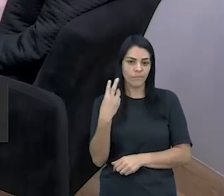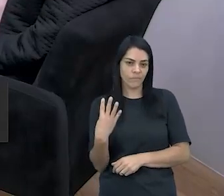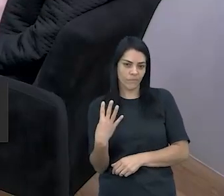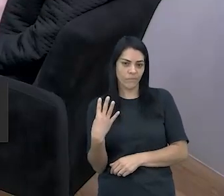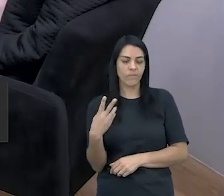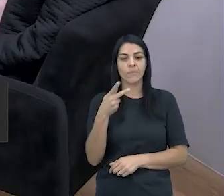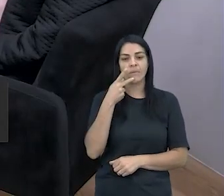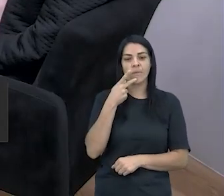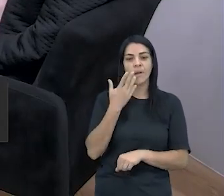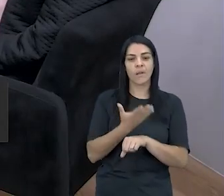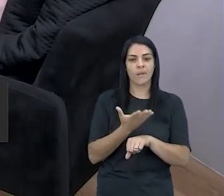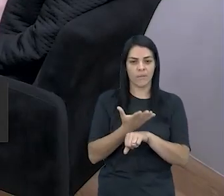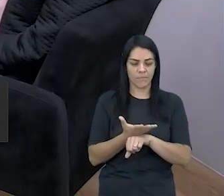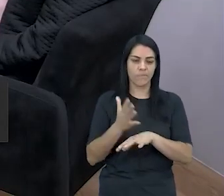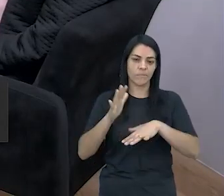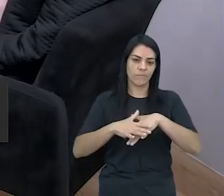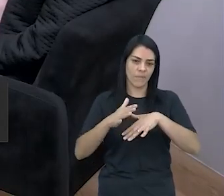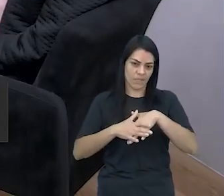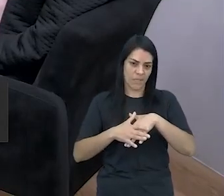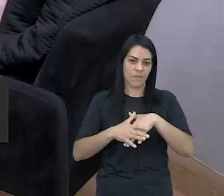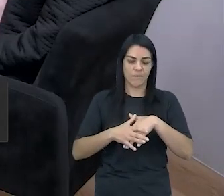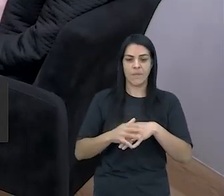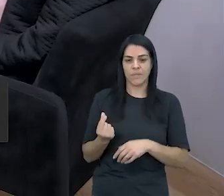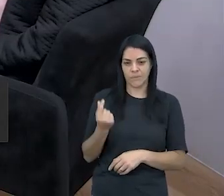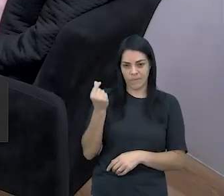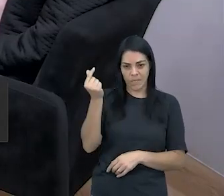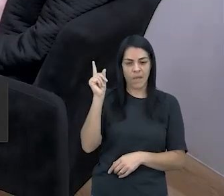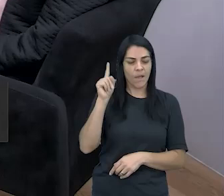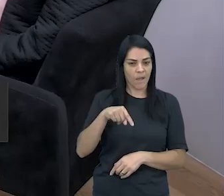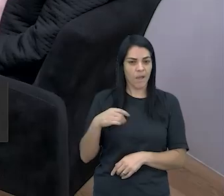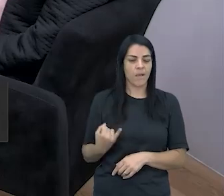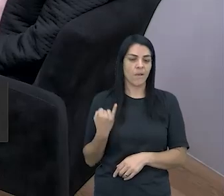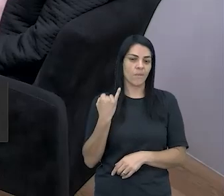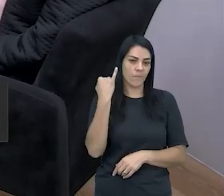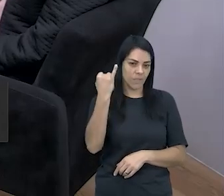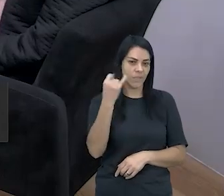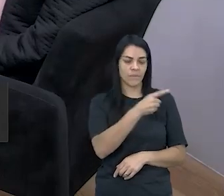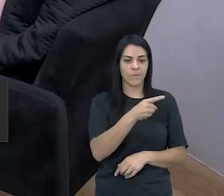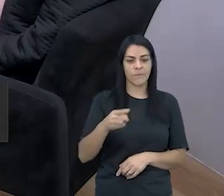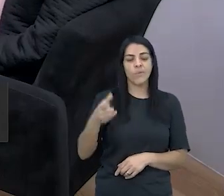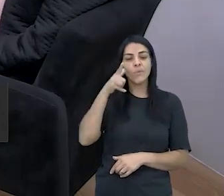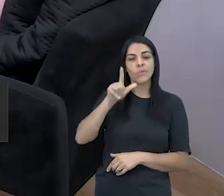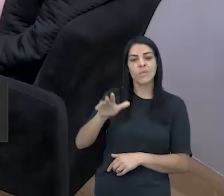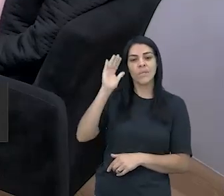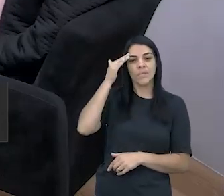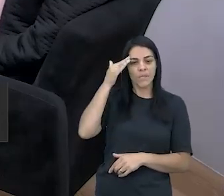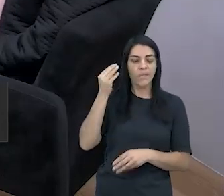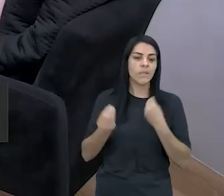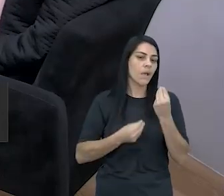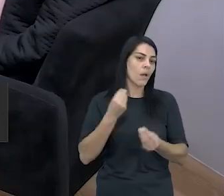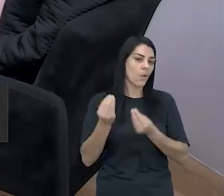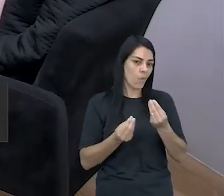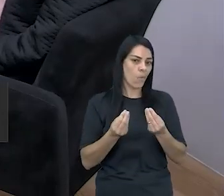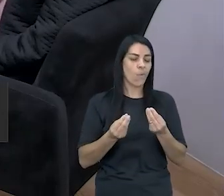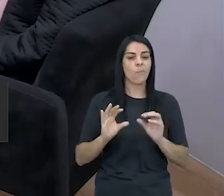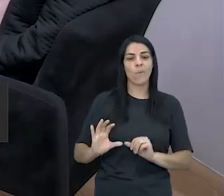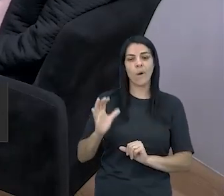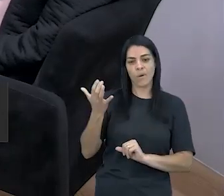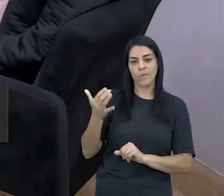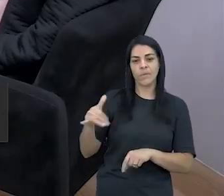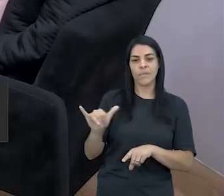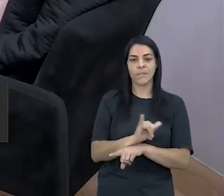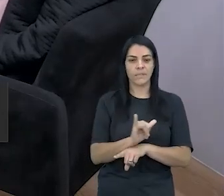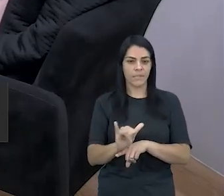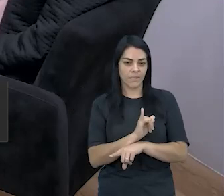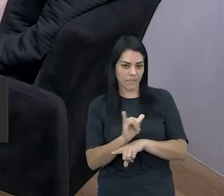fala da matemática financeira, que é a ferramenta, né, que necessária para você entender os mecanismos do mercado financeiro,